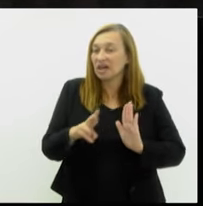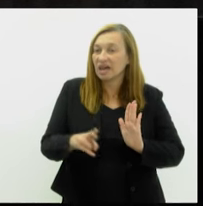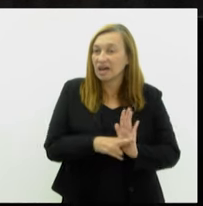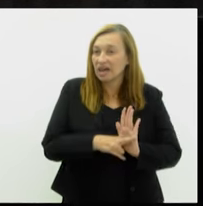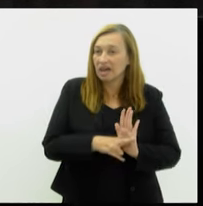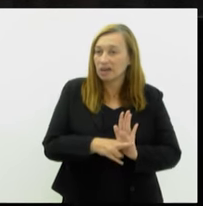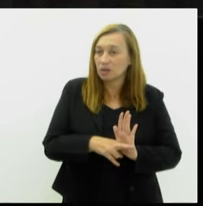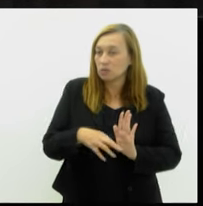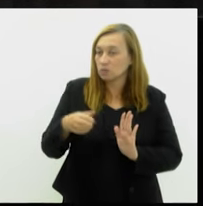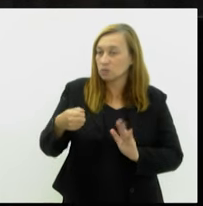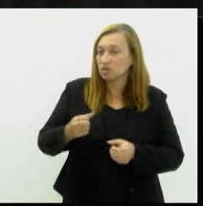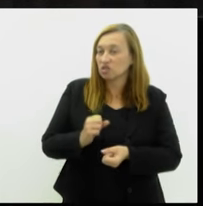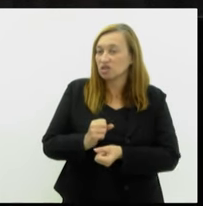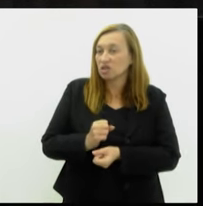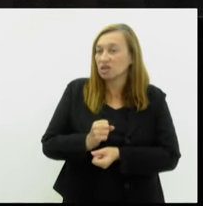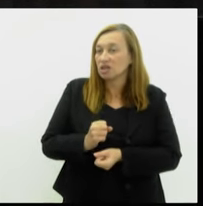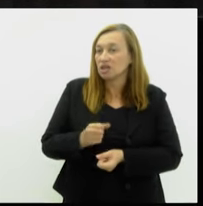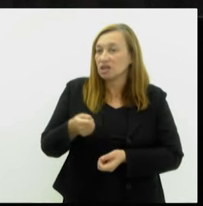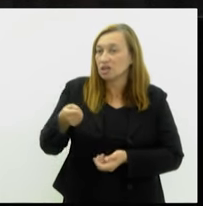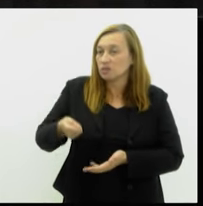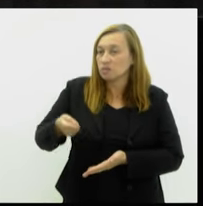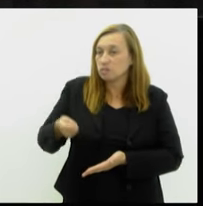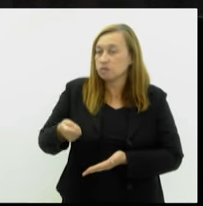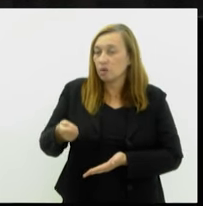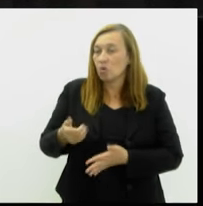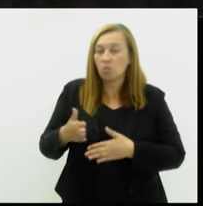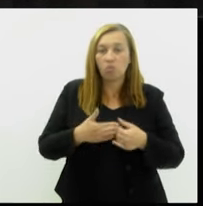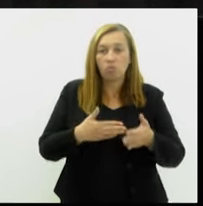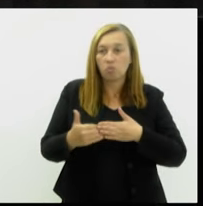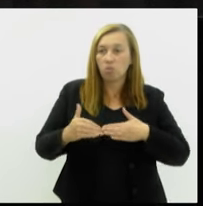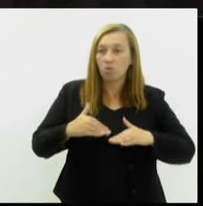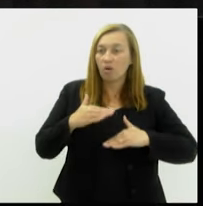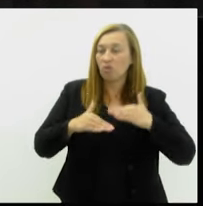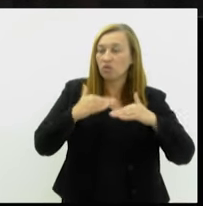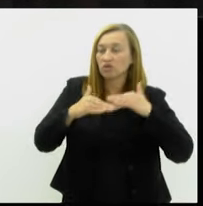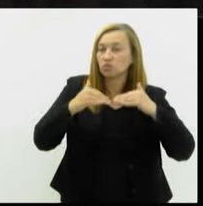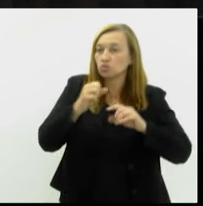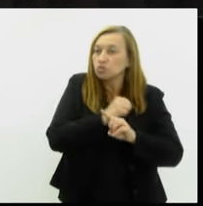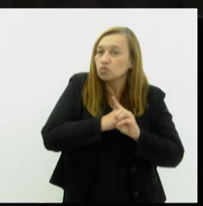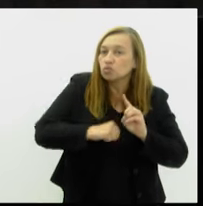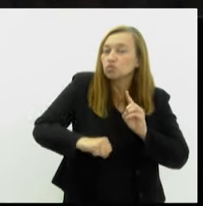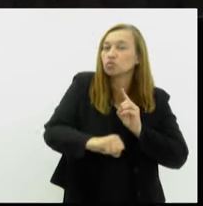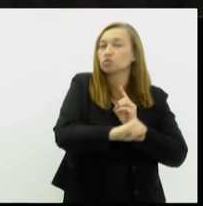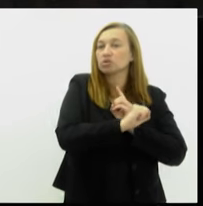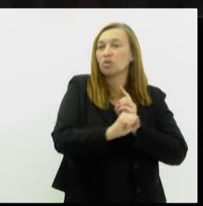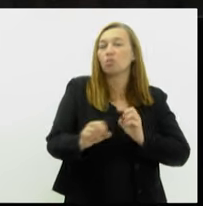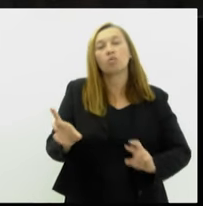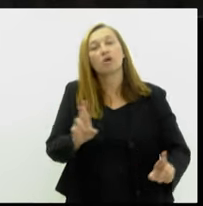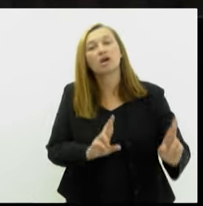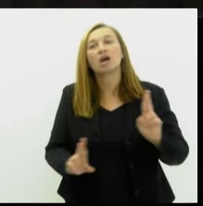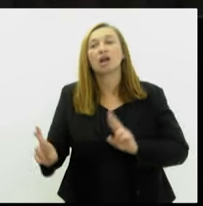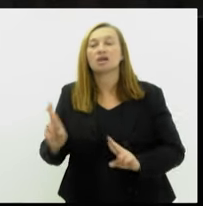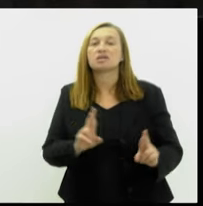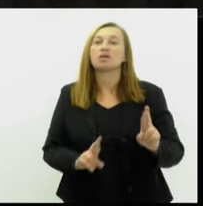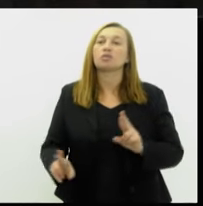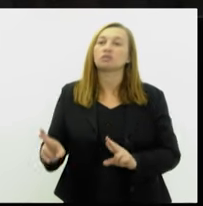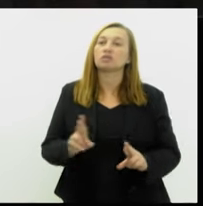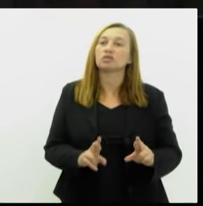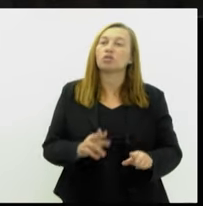escravocrata, qualquer avanço social em relação